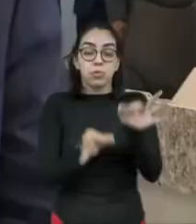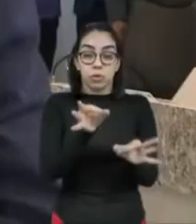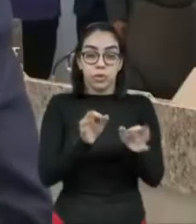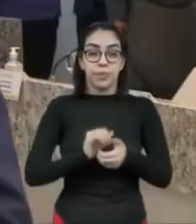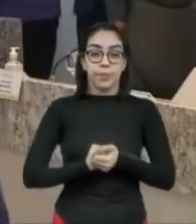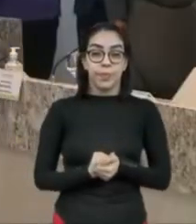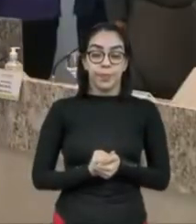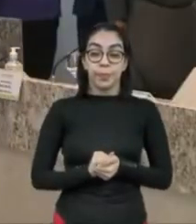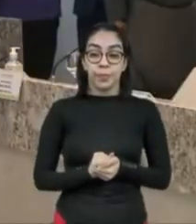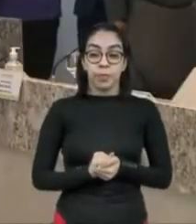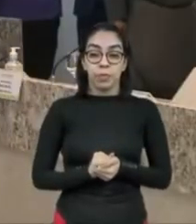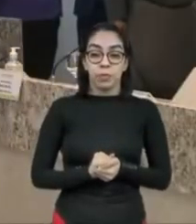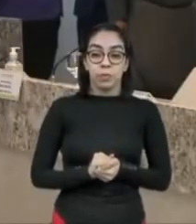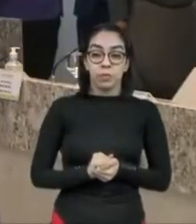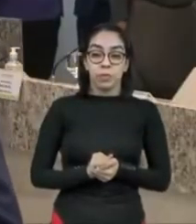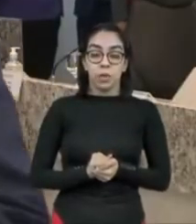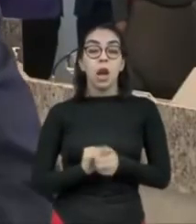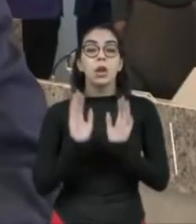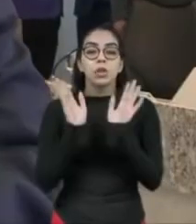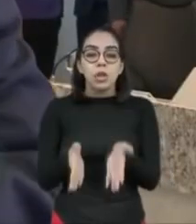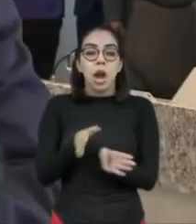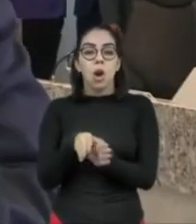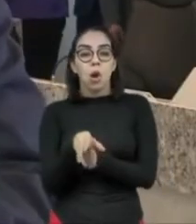administrativos. Todas as nossas recomendações